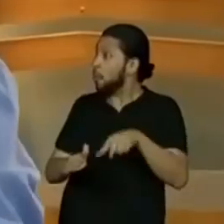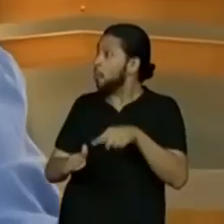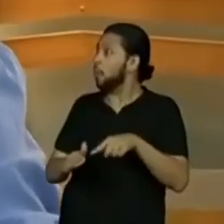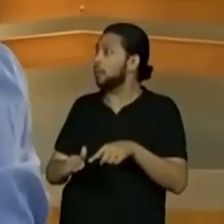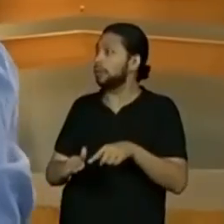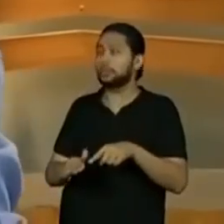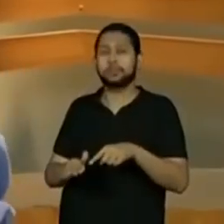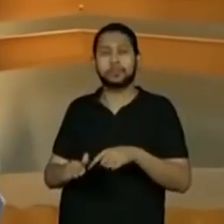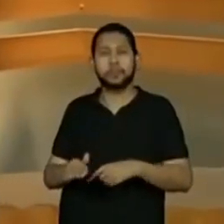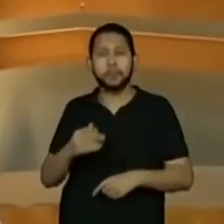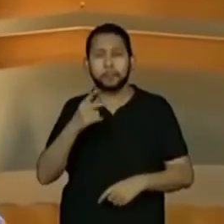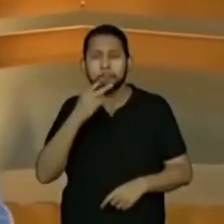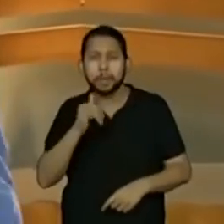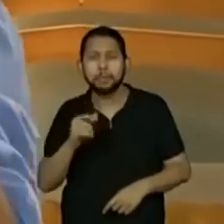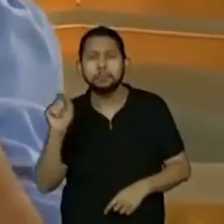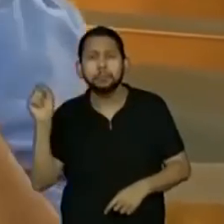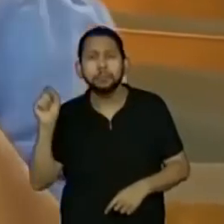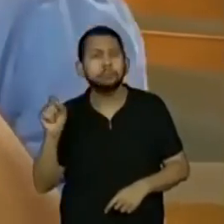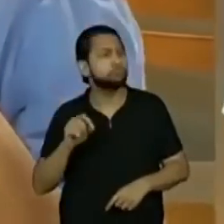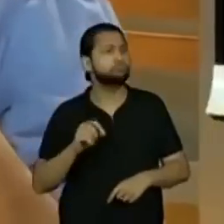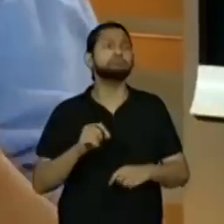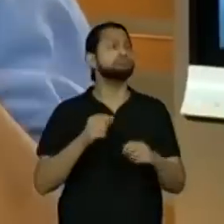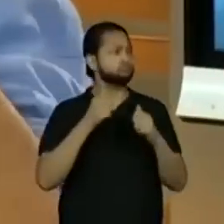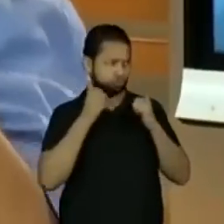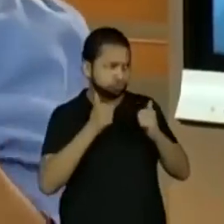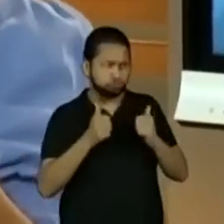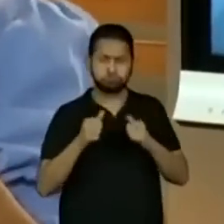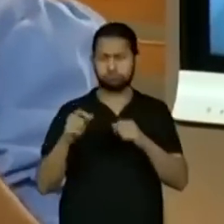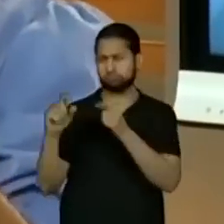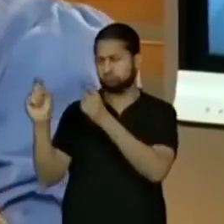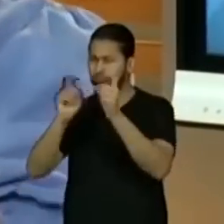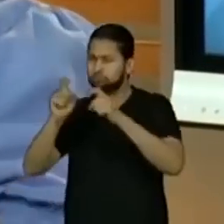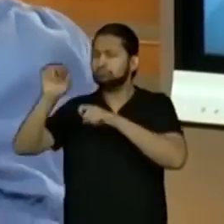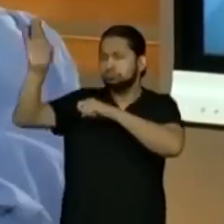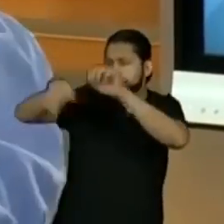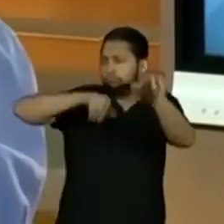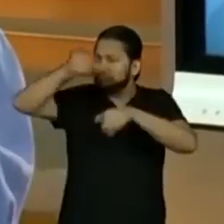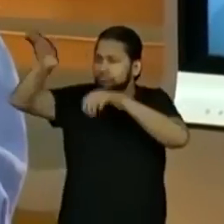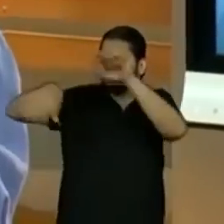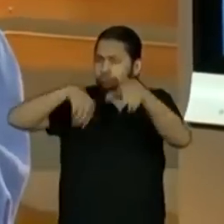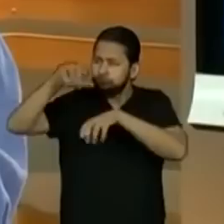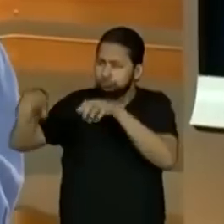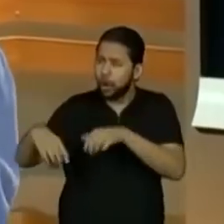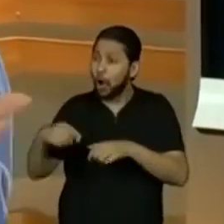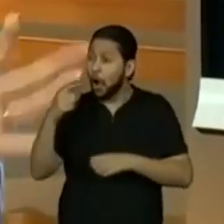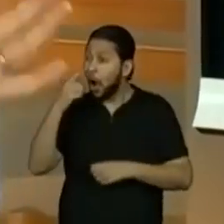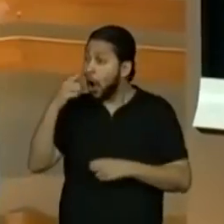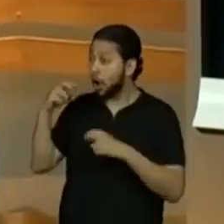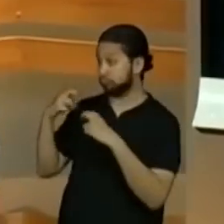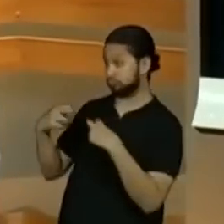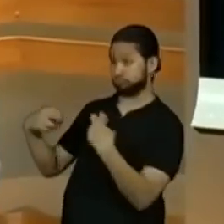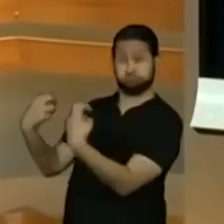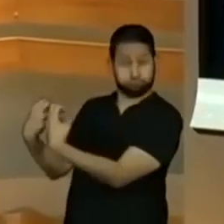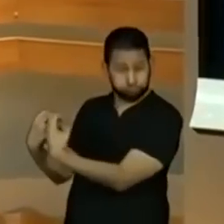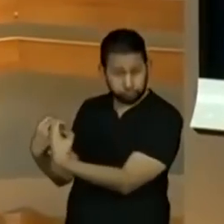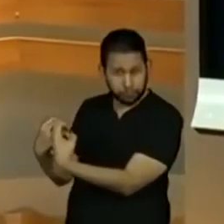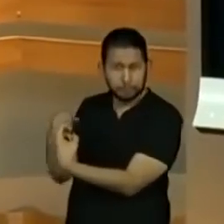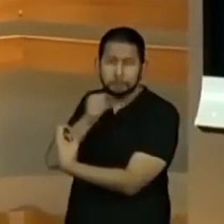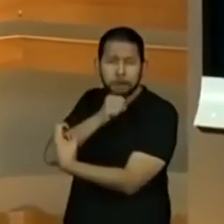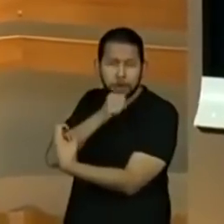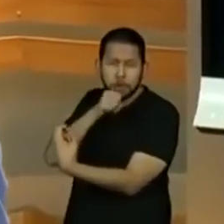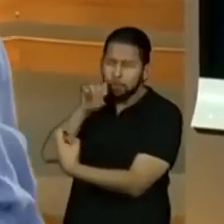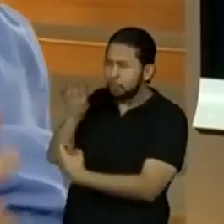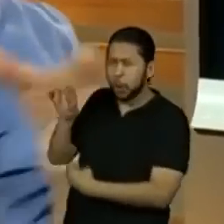reuniu o concílio e pediu para que eles observassem a pena. O concílio olhou a pena bem olhadinho e disse